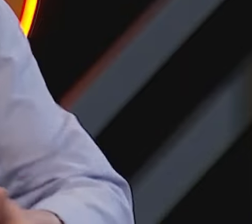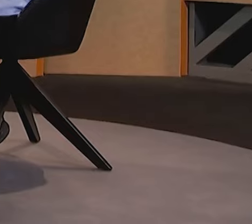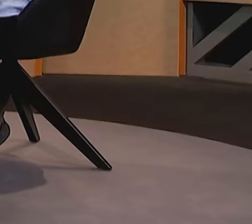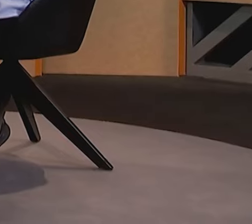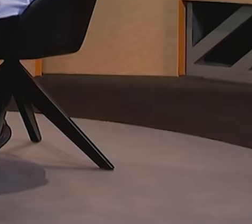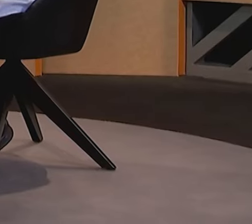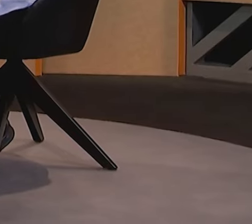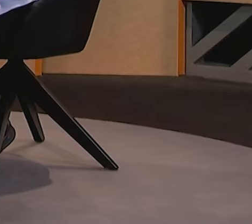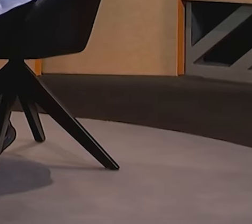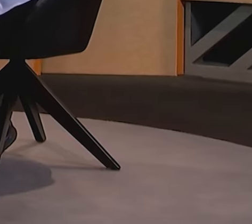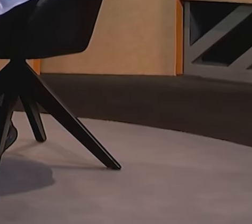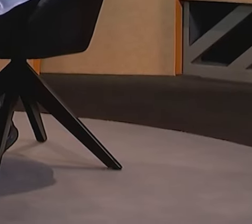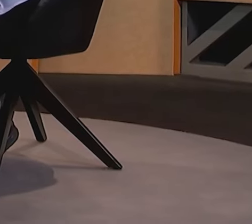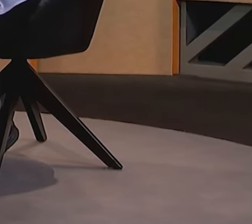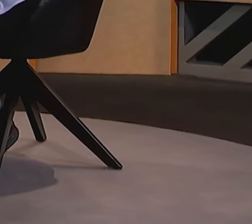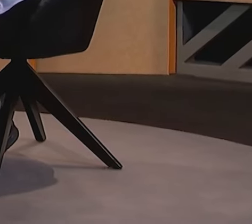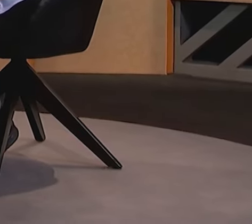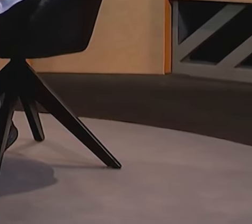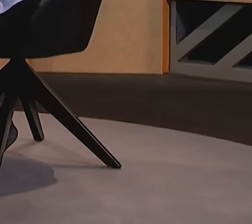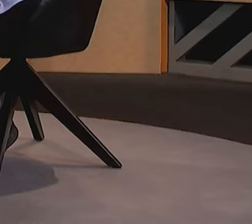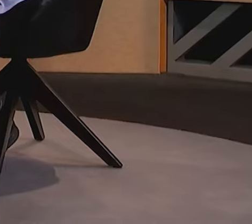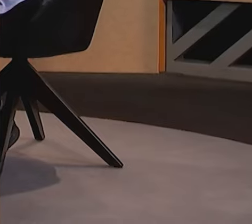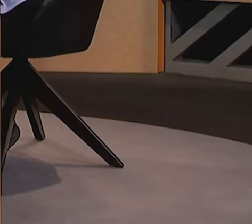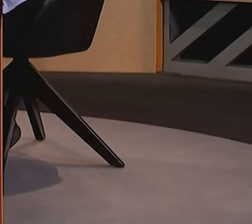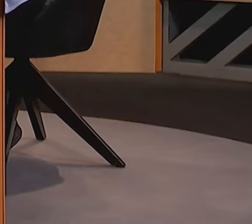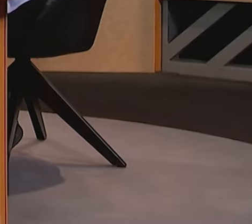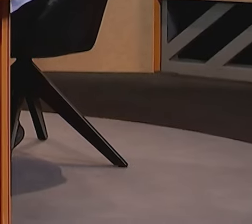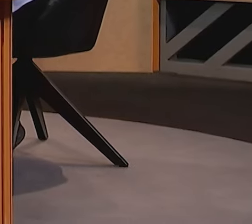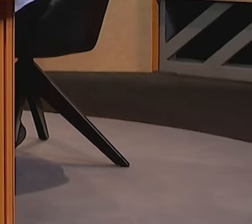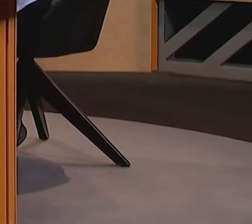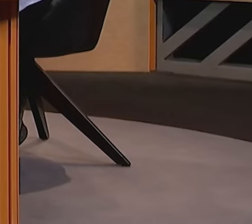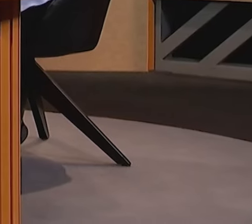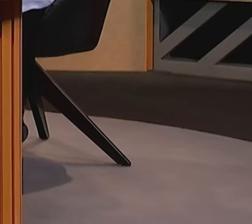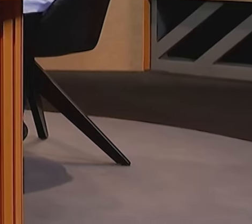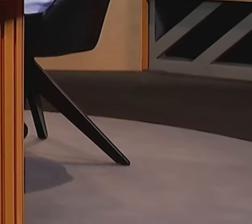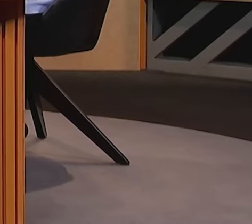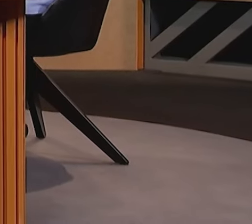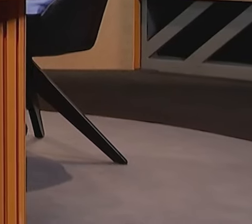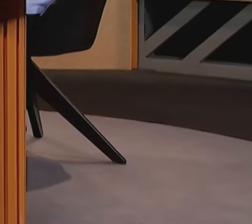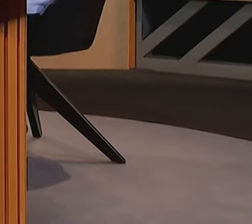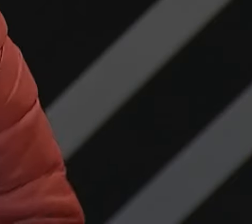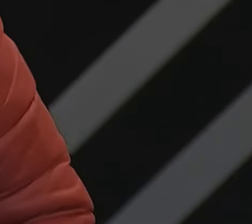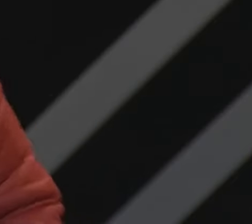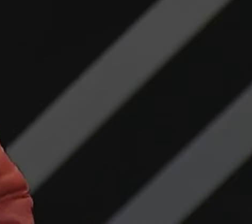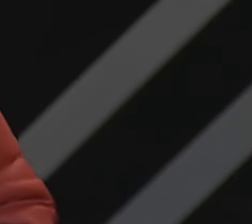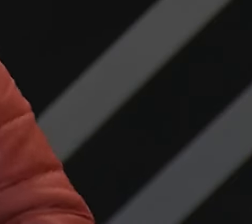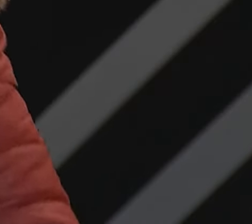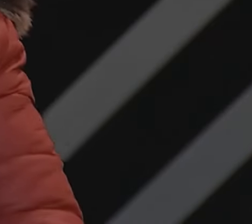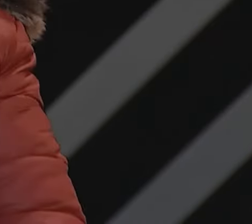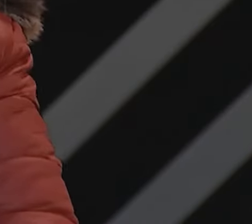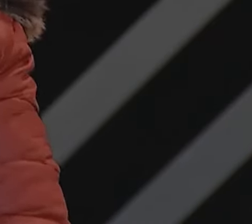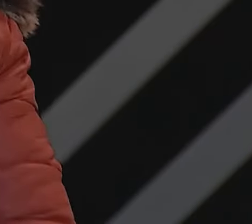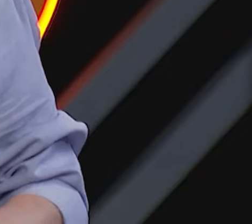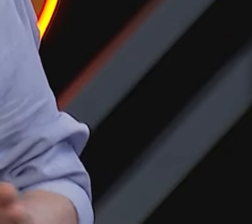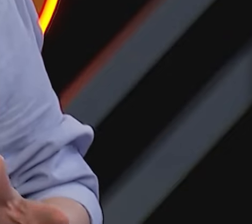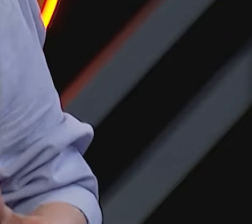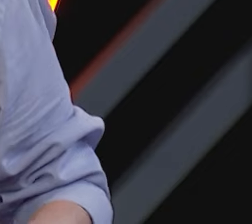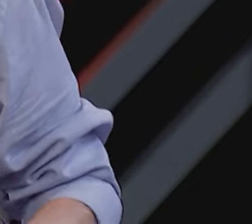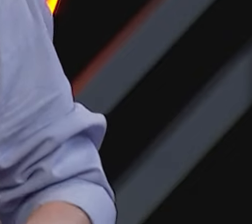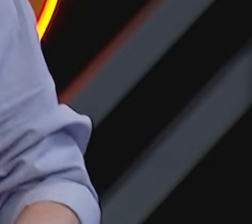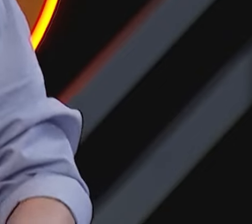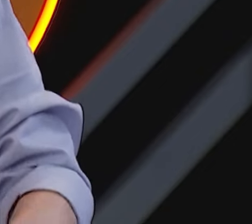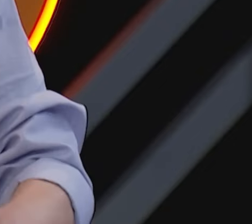Karine, seja muito bem-vinda. Uma alegria, uma honra ter você com a gente. Obrigada, Ricardo. Eu que agradeço o convite.